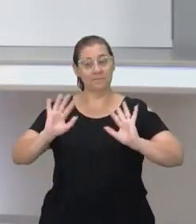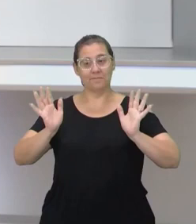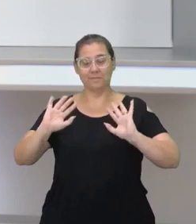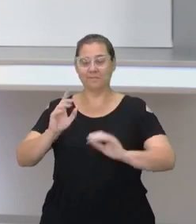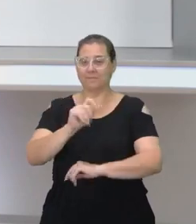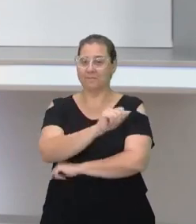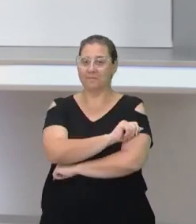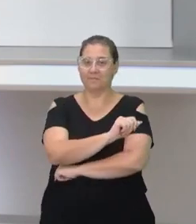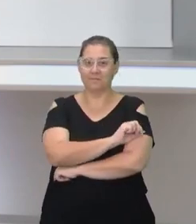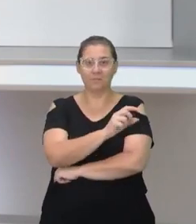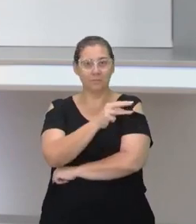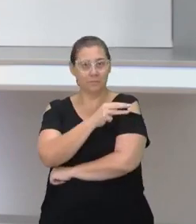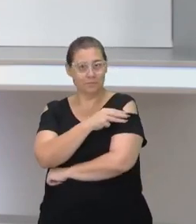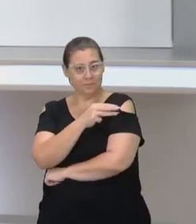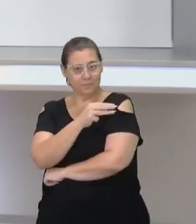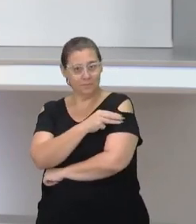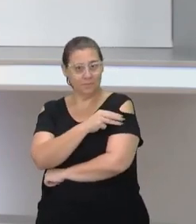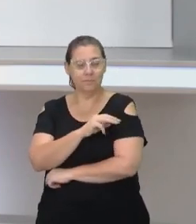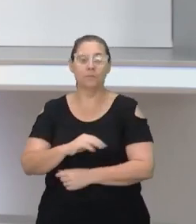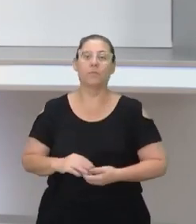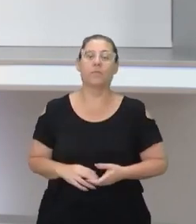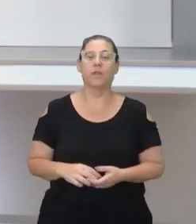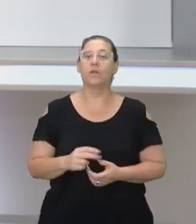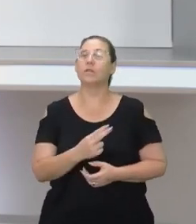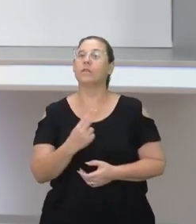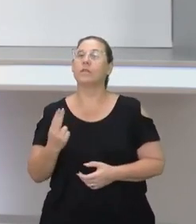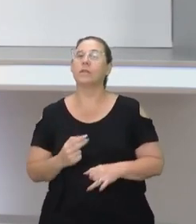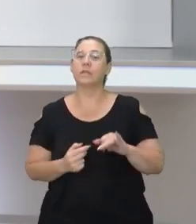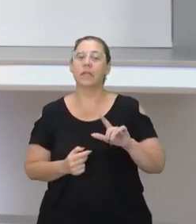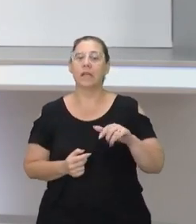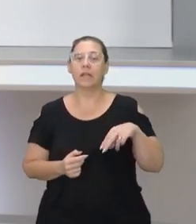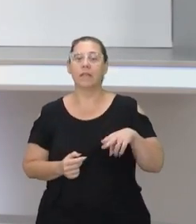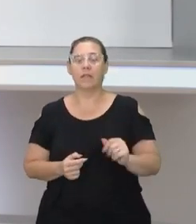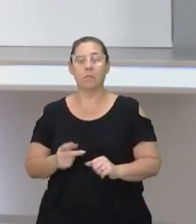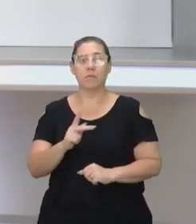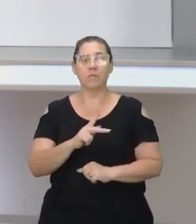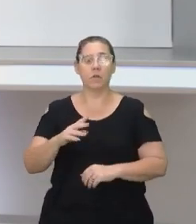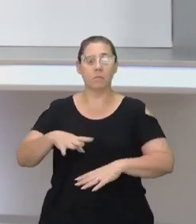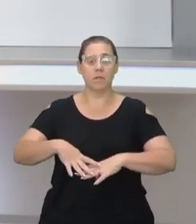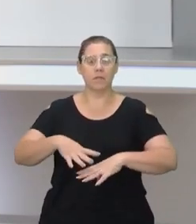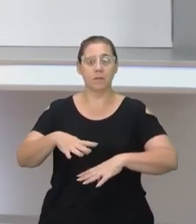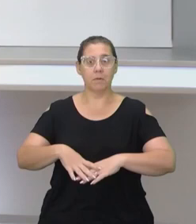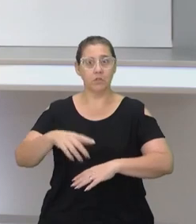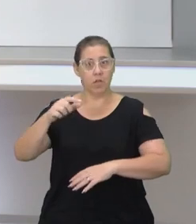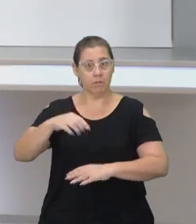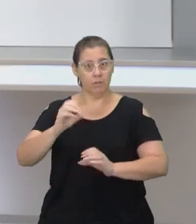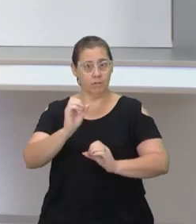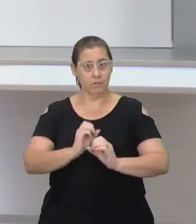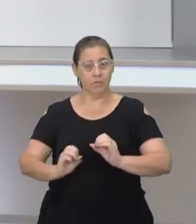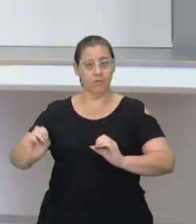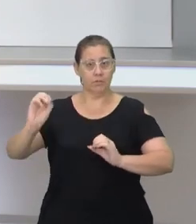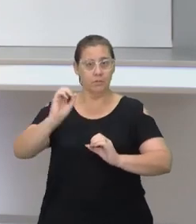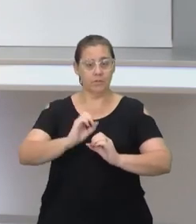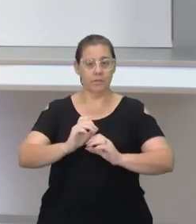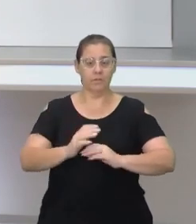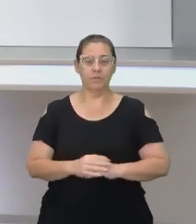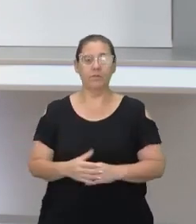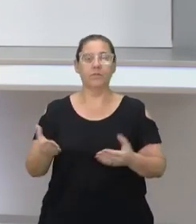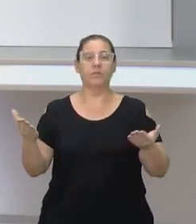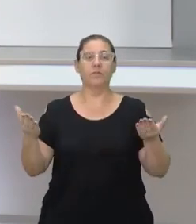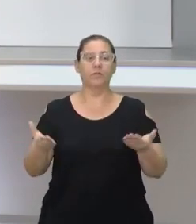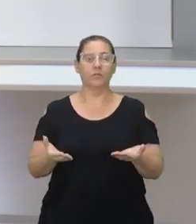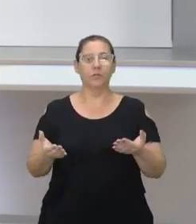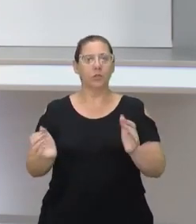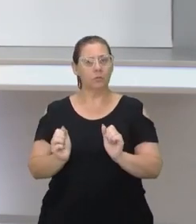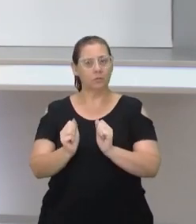Olá, estudantes da 3ª série. Meu nome é Ilana, eu sou professora de matemática aqui do Centro de Mídias e hoje nós